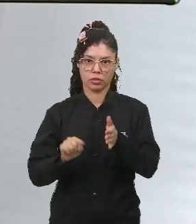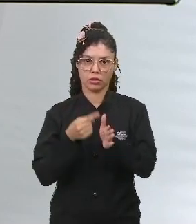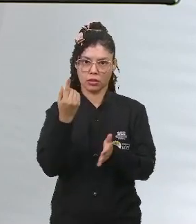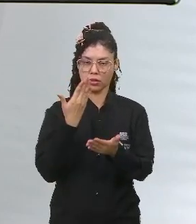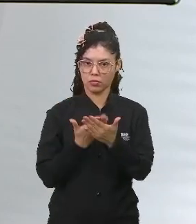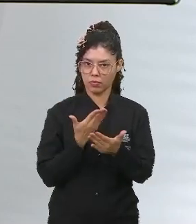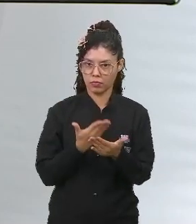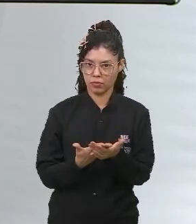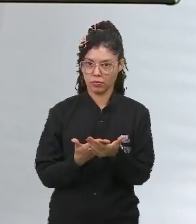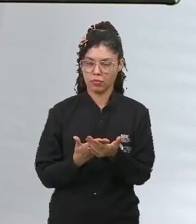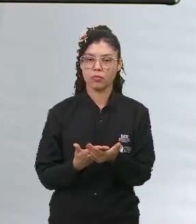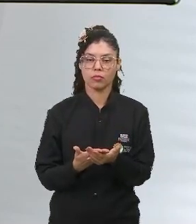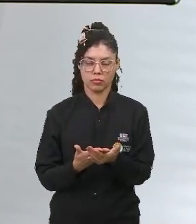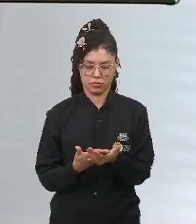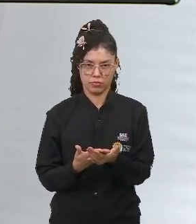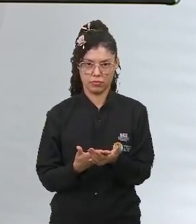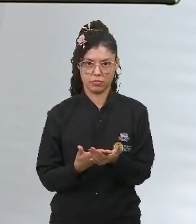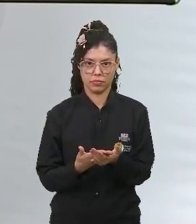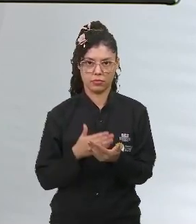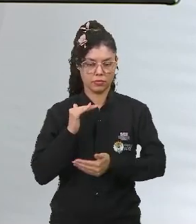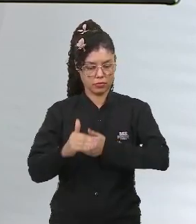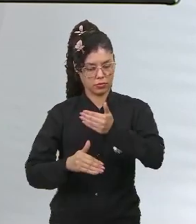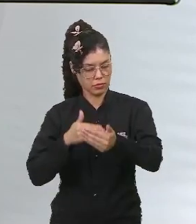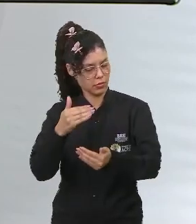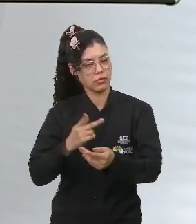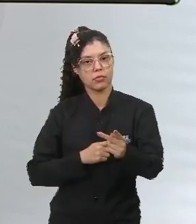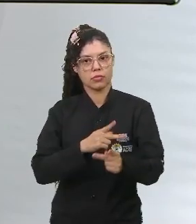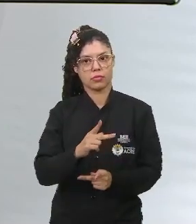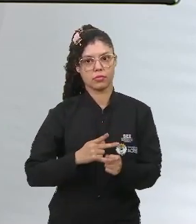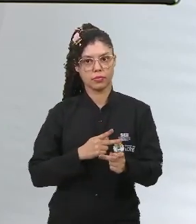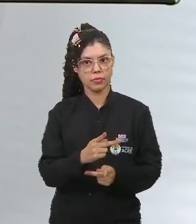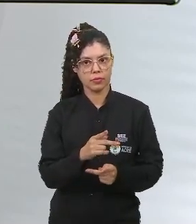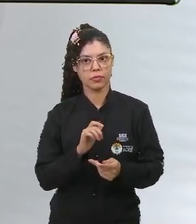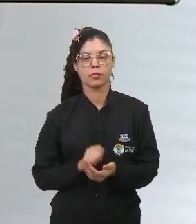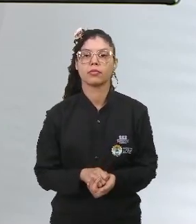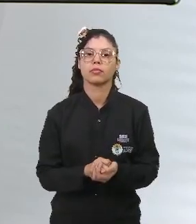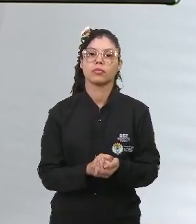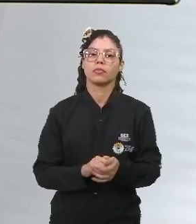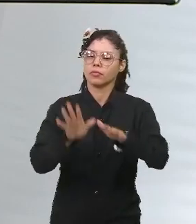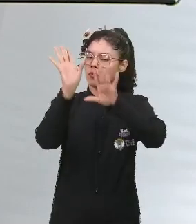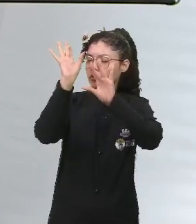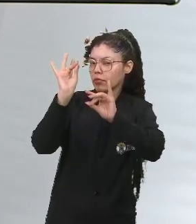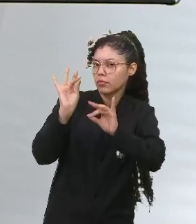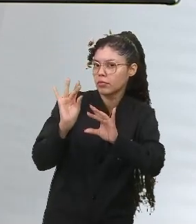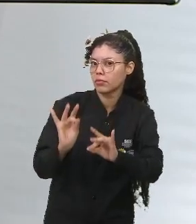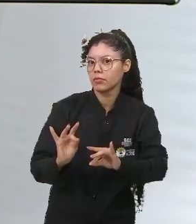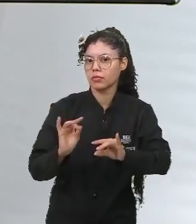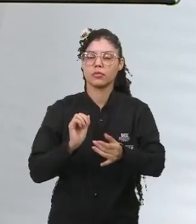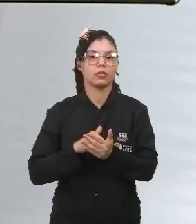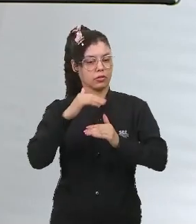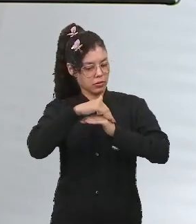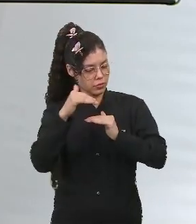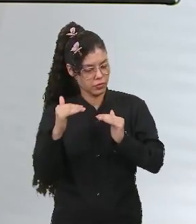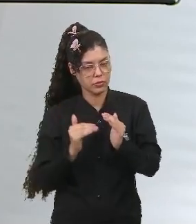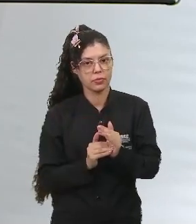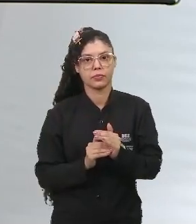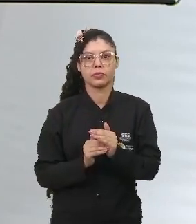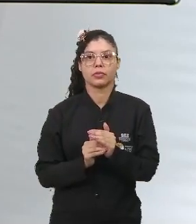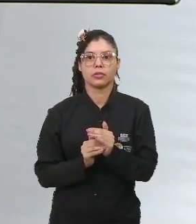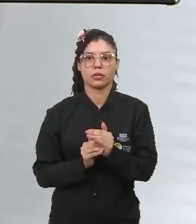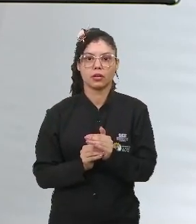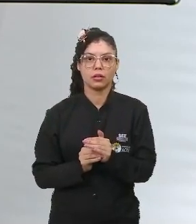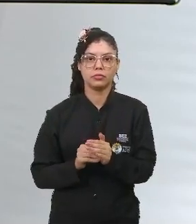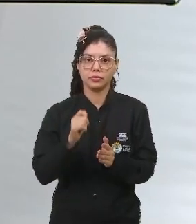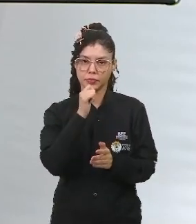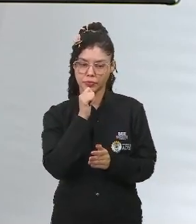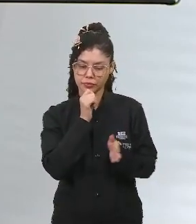aula sobre o processo de planejamento. Então, vai estar bem detalhado sobre todo esse passo